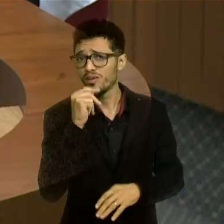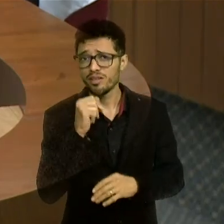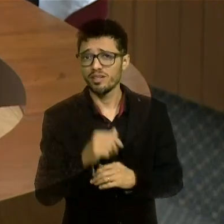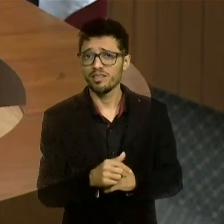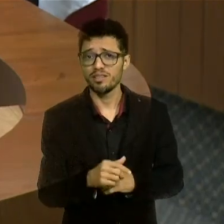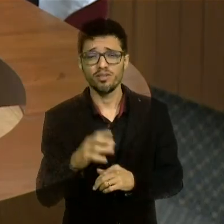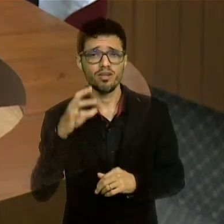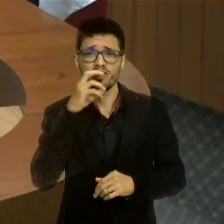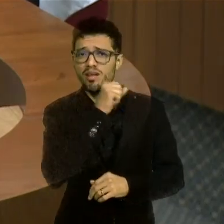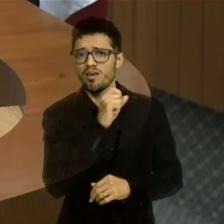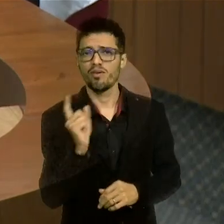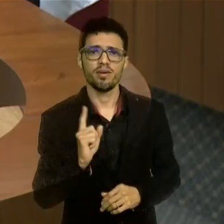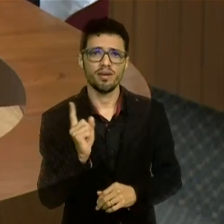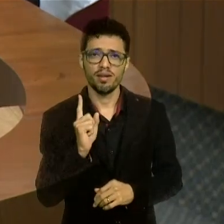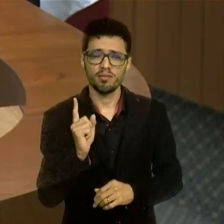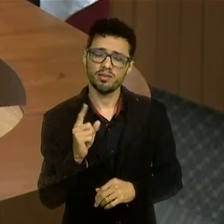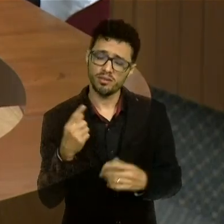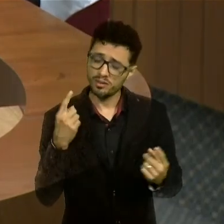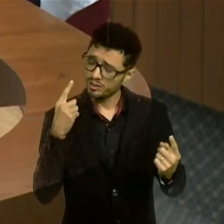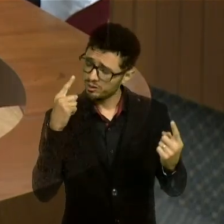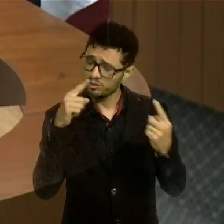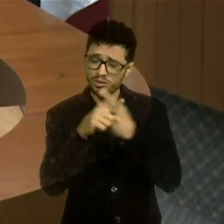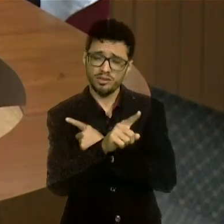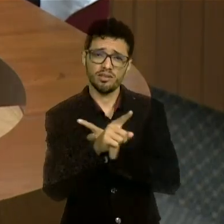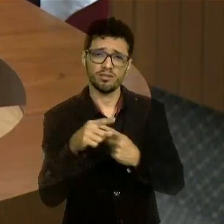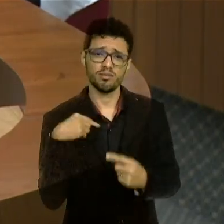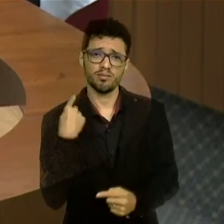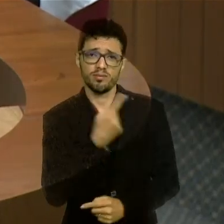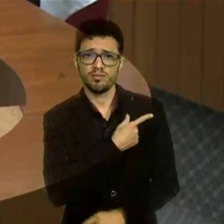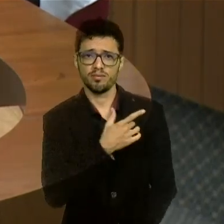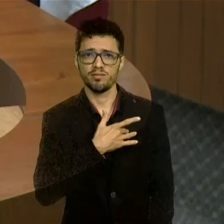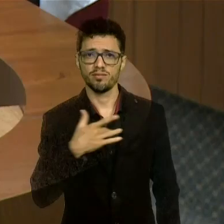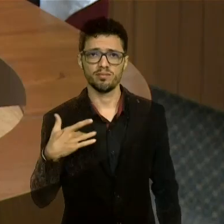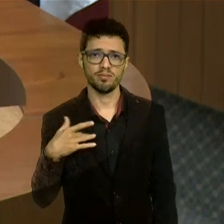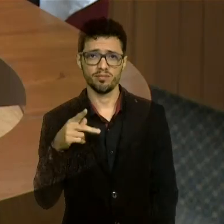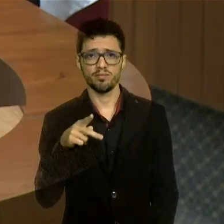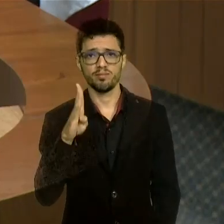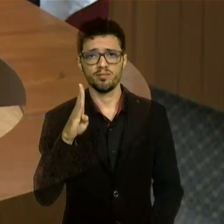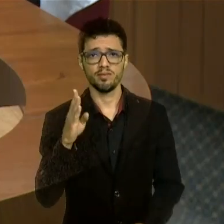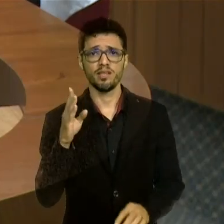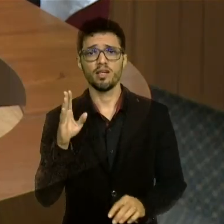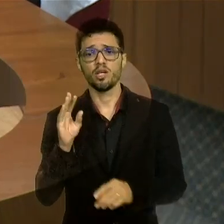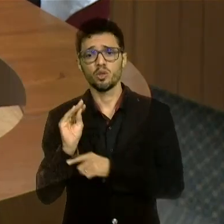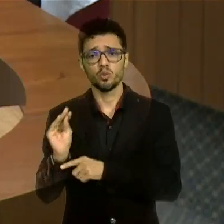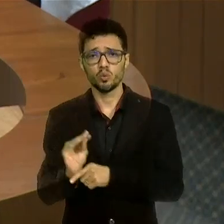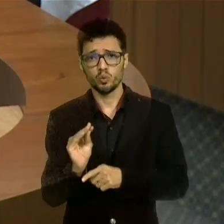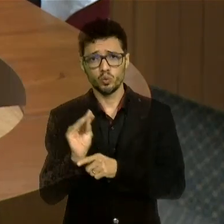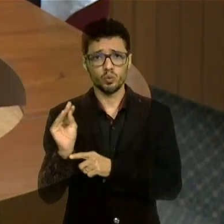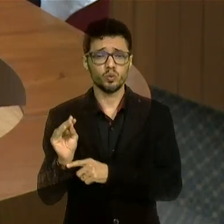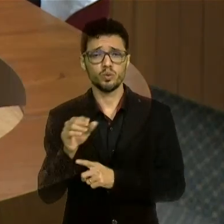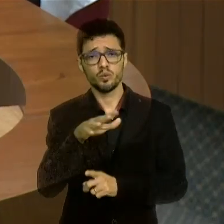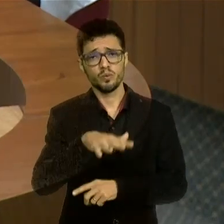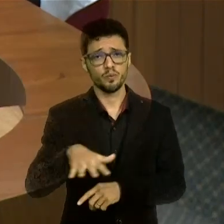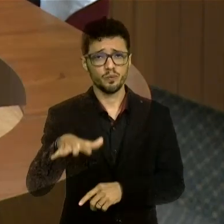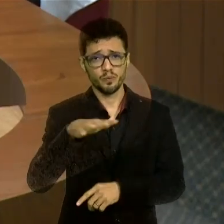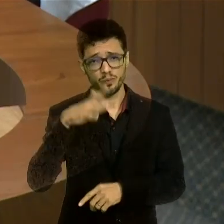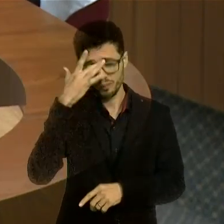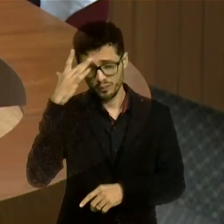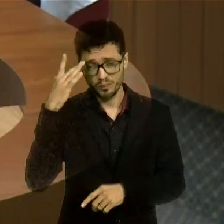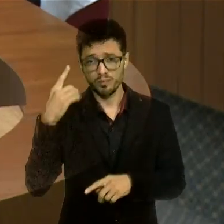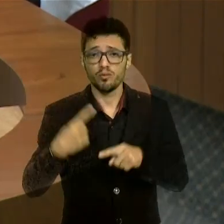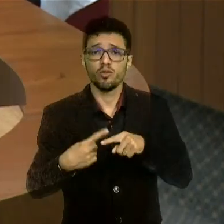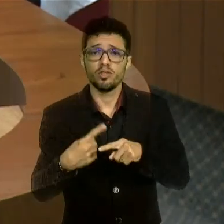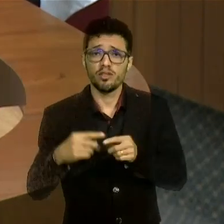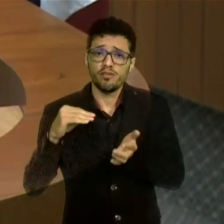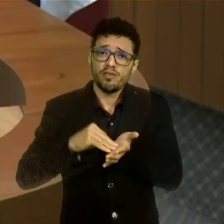muito grande para a nossa saúde pública o tratamento desses pacientes, porque além da falta de profissional,